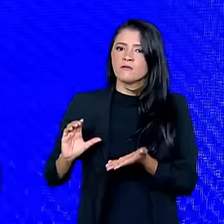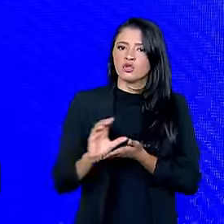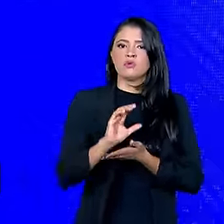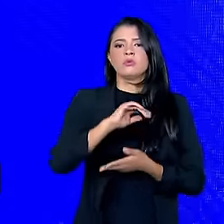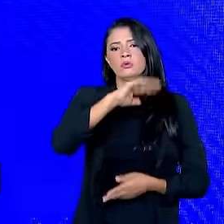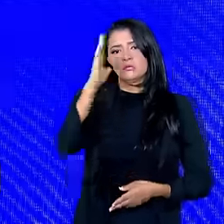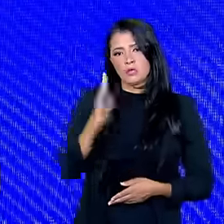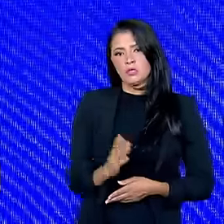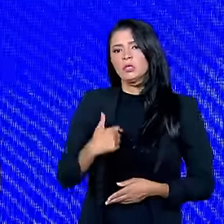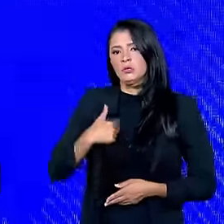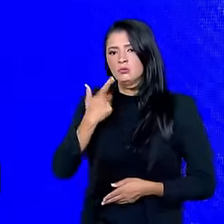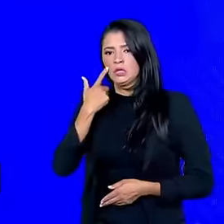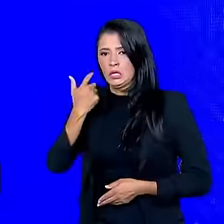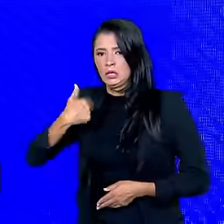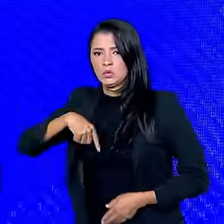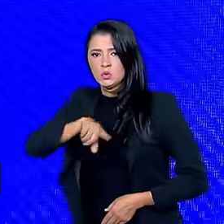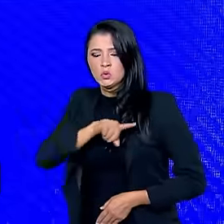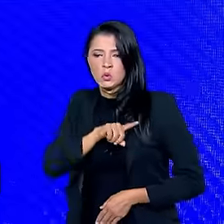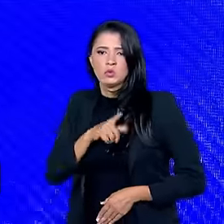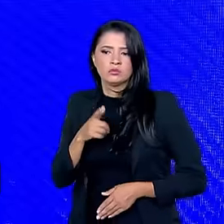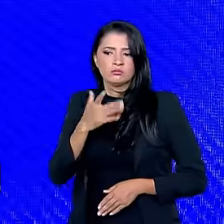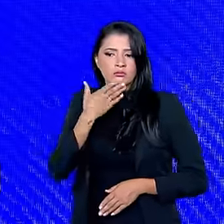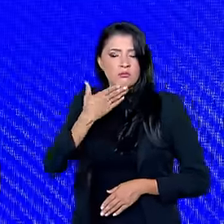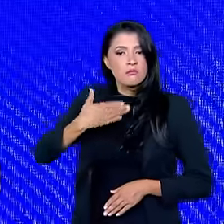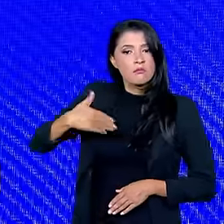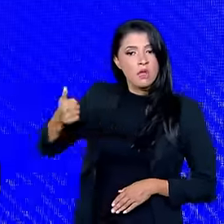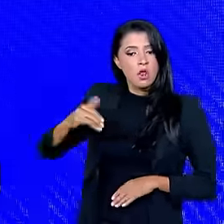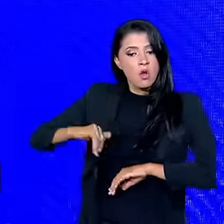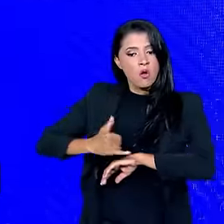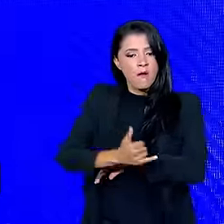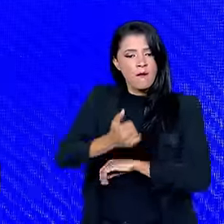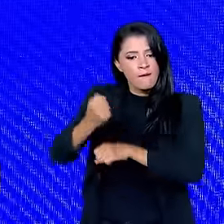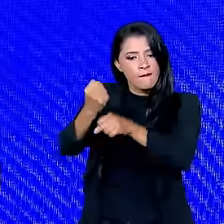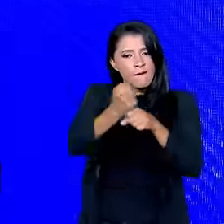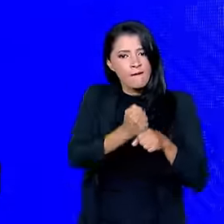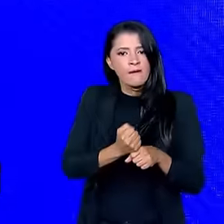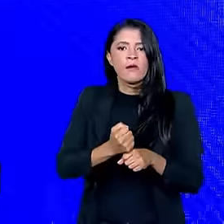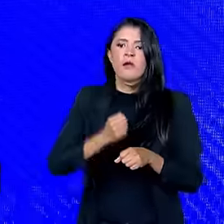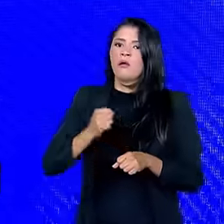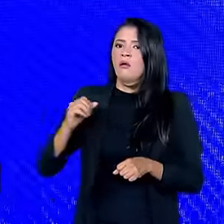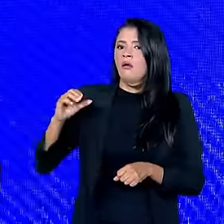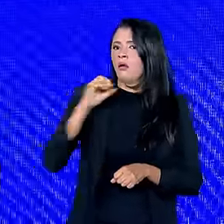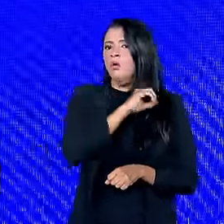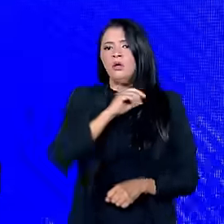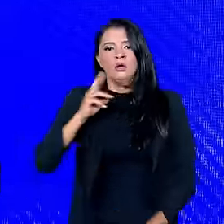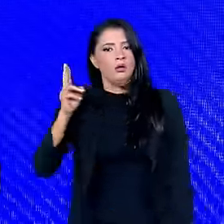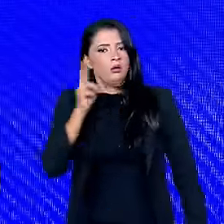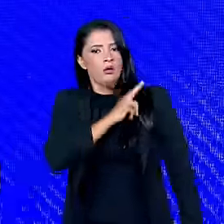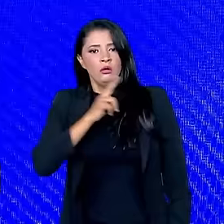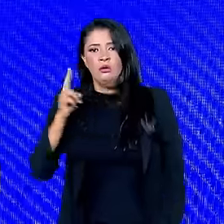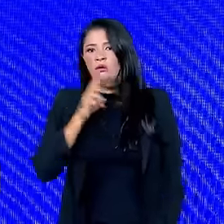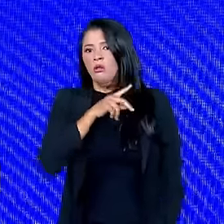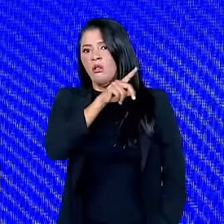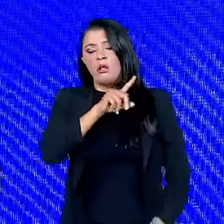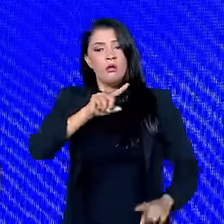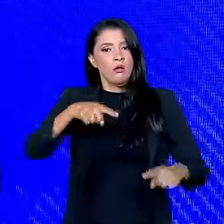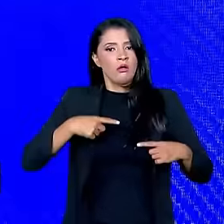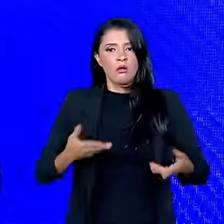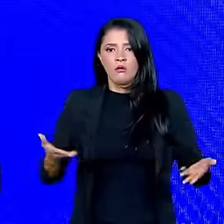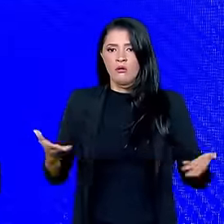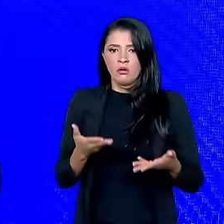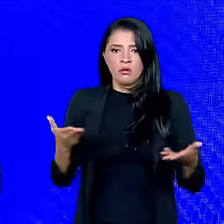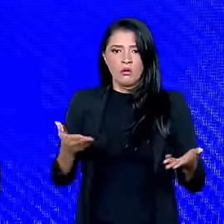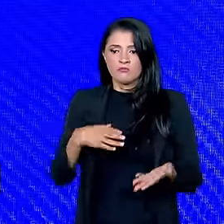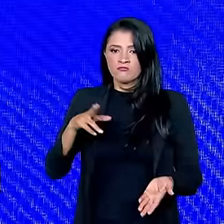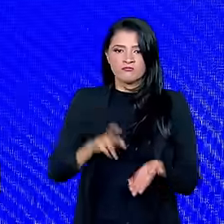país. O aperfeiçoamento da infraestrutura é um desafio urgente que o Brasil deve enfrentar para consolidar